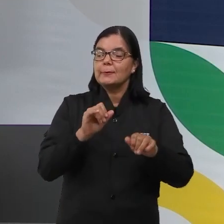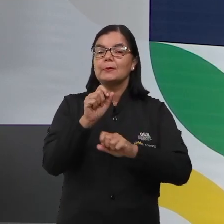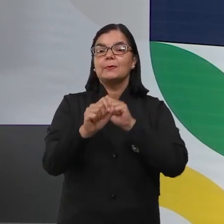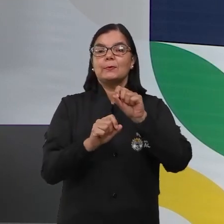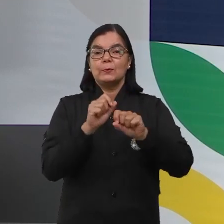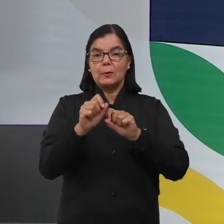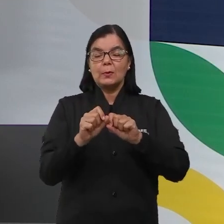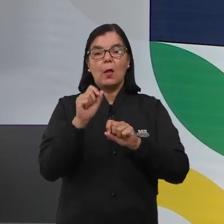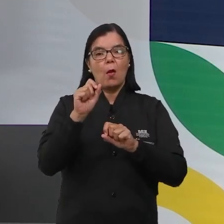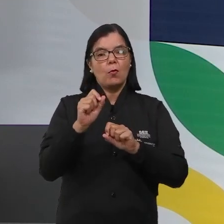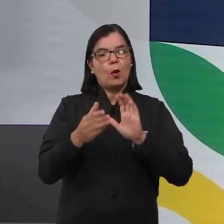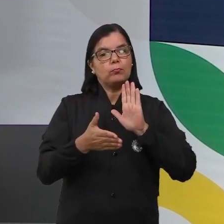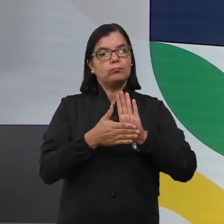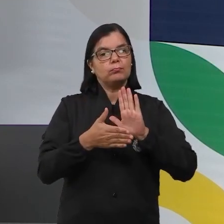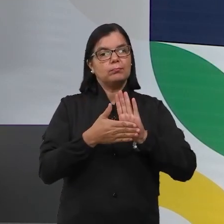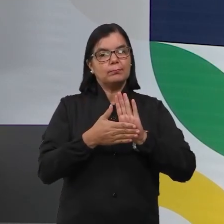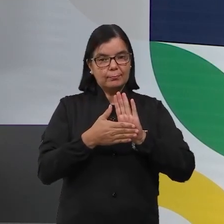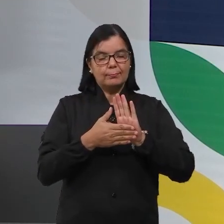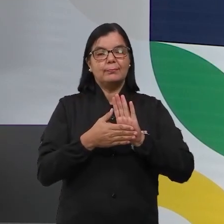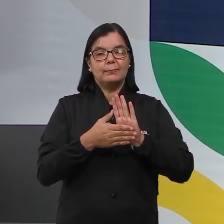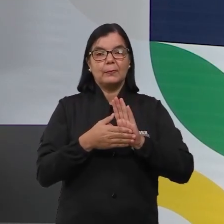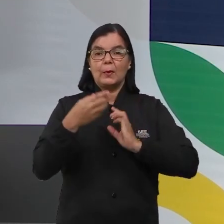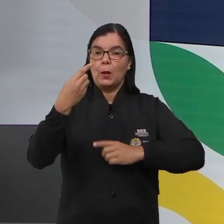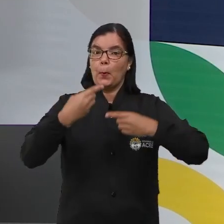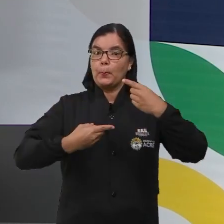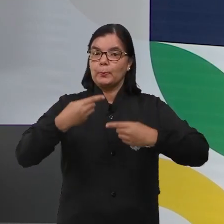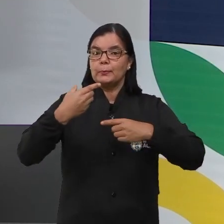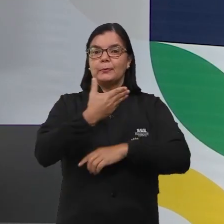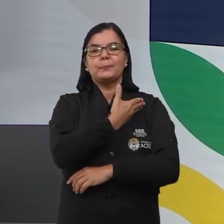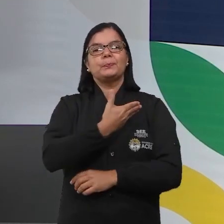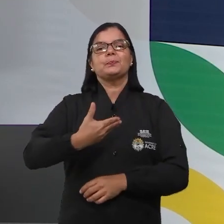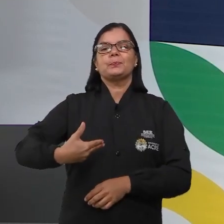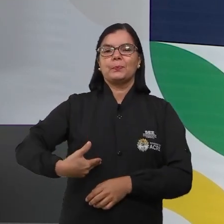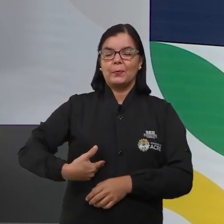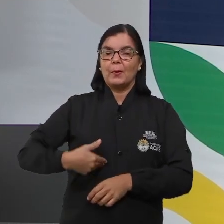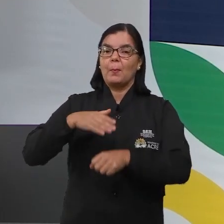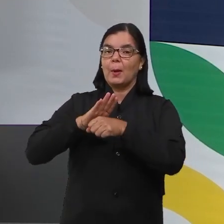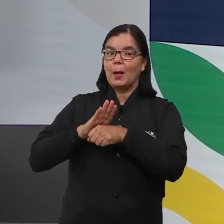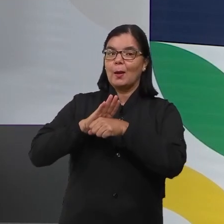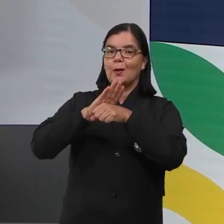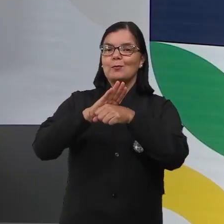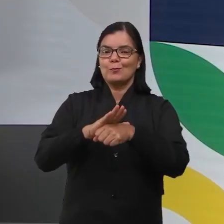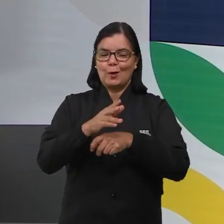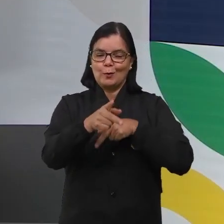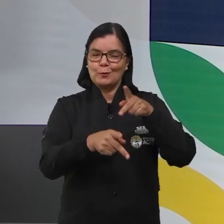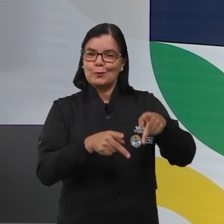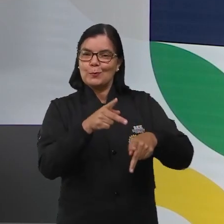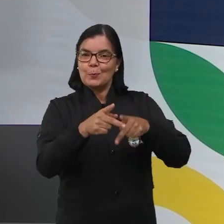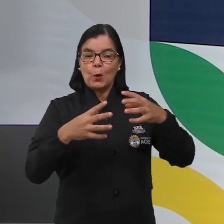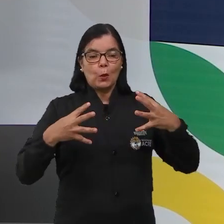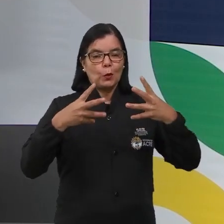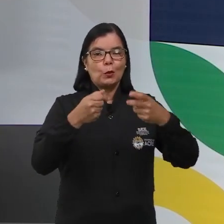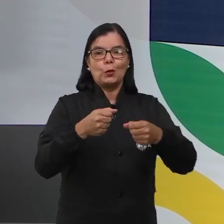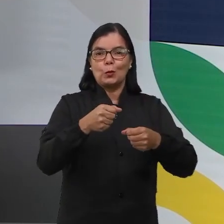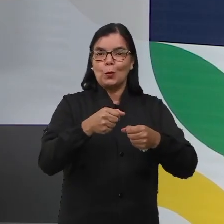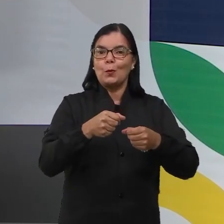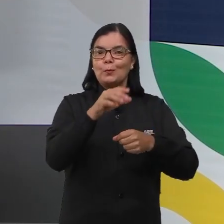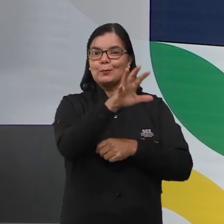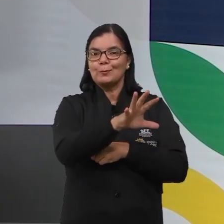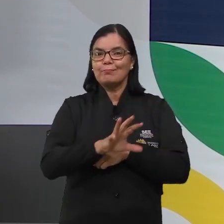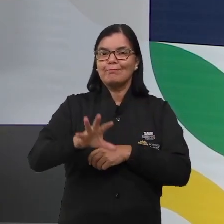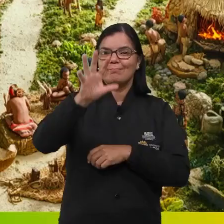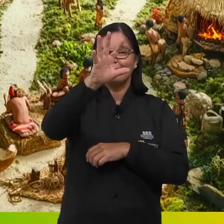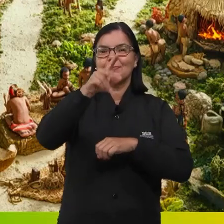são feitas propostas de políticas públicas para atender esses povos em todas as regiões do nosso